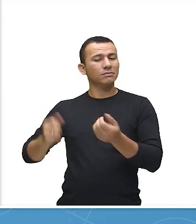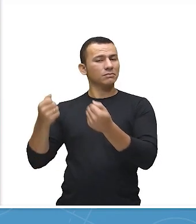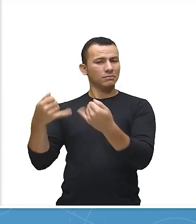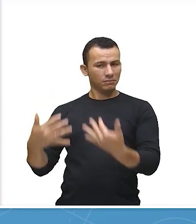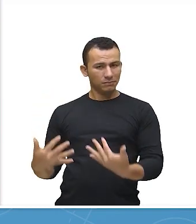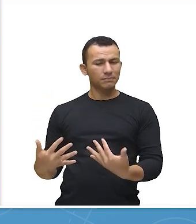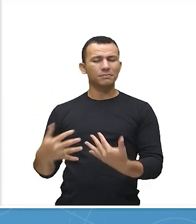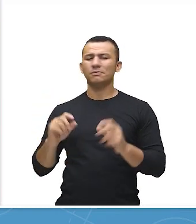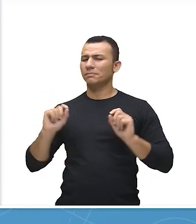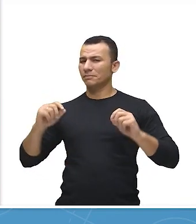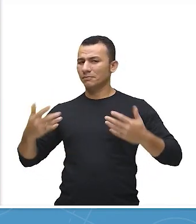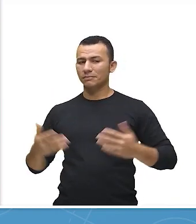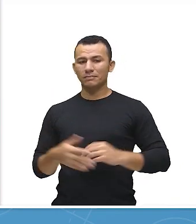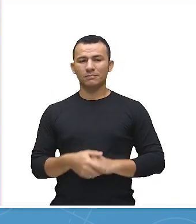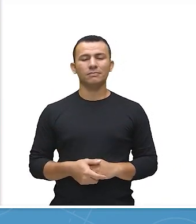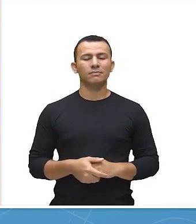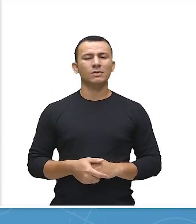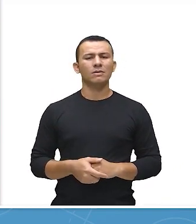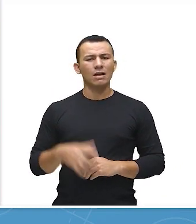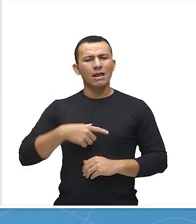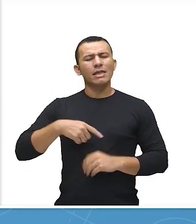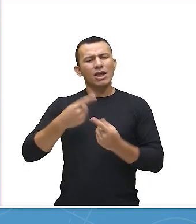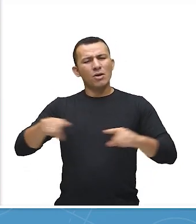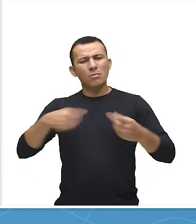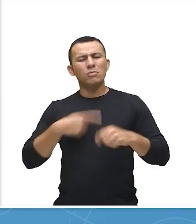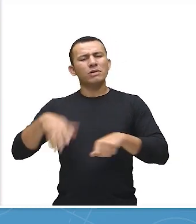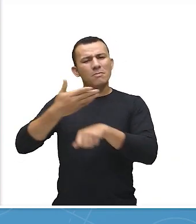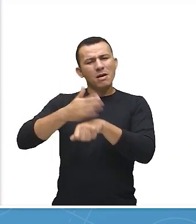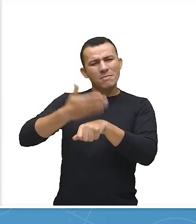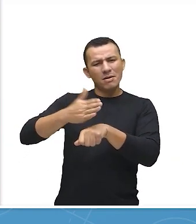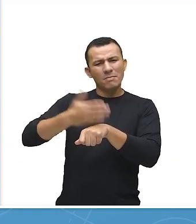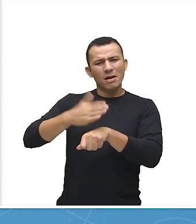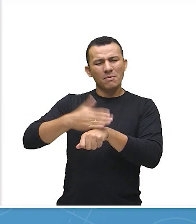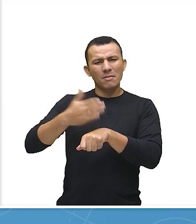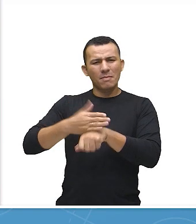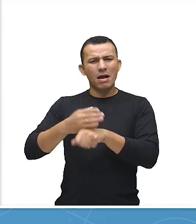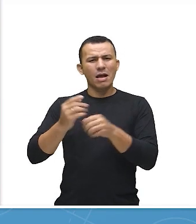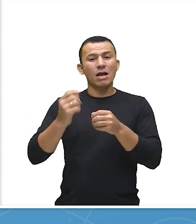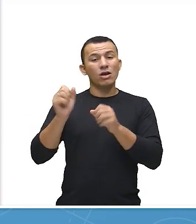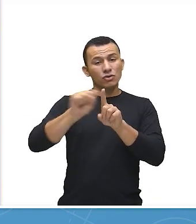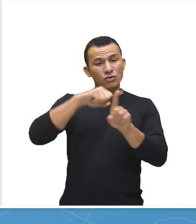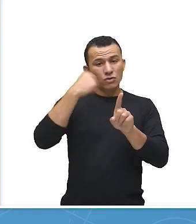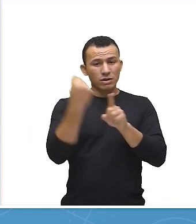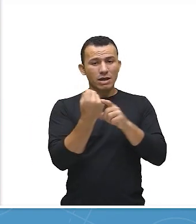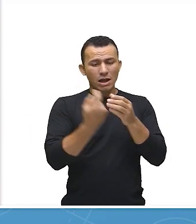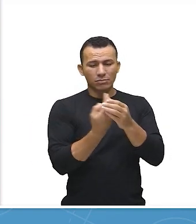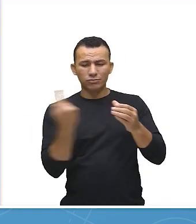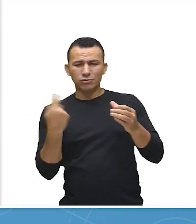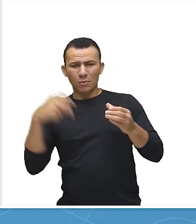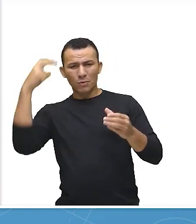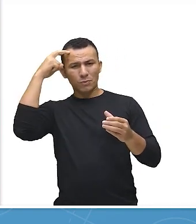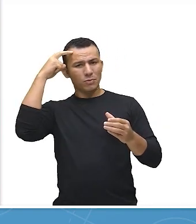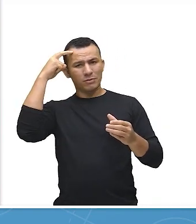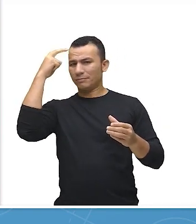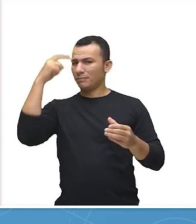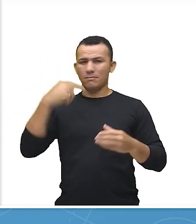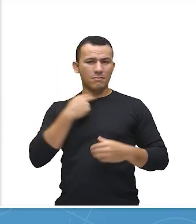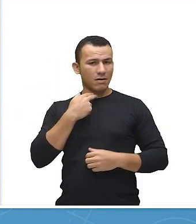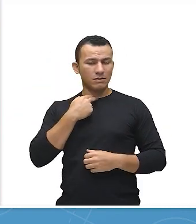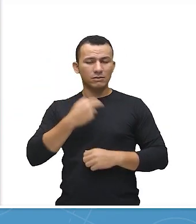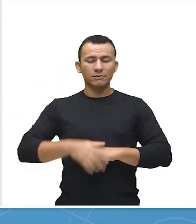Olá, meus queridos, estava morrendo de saudade de vocês. Então, depois da gente ter passado por essa aula incrível da Teacher Chris, né, que corrigiu com a gente exercitando,